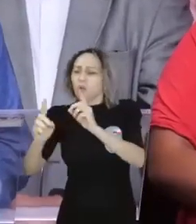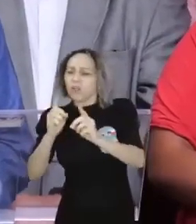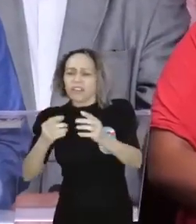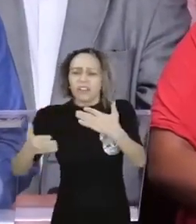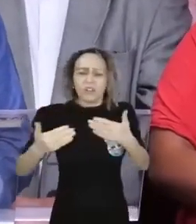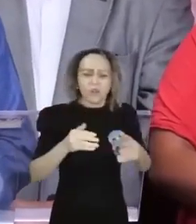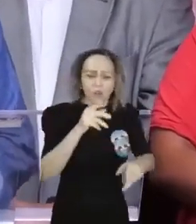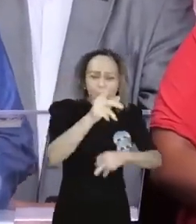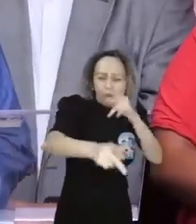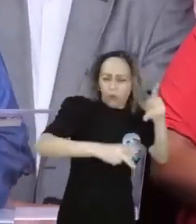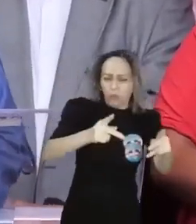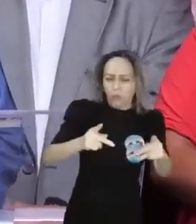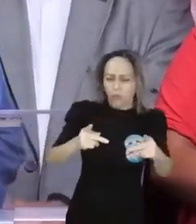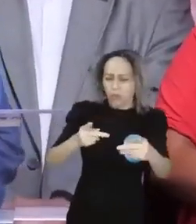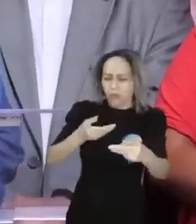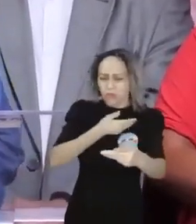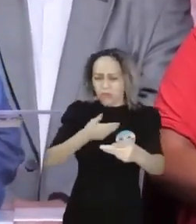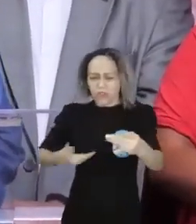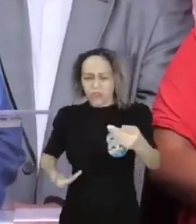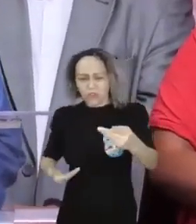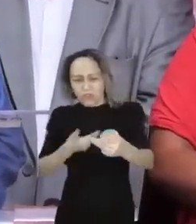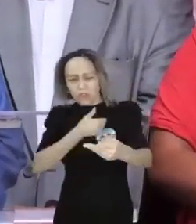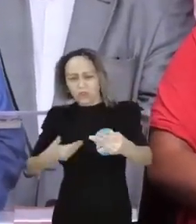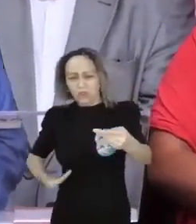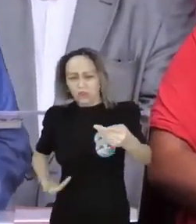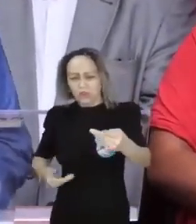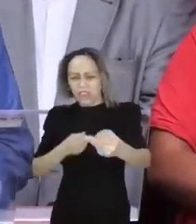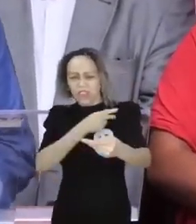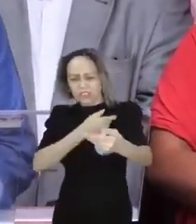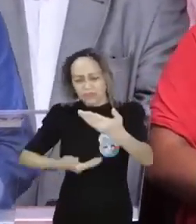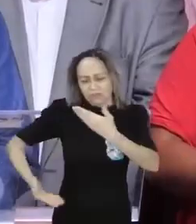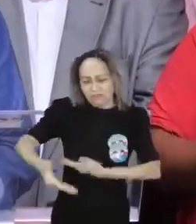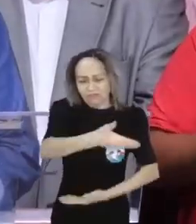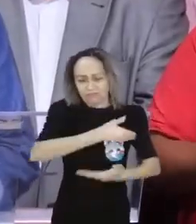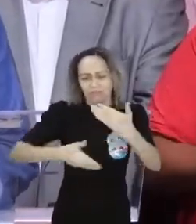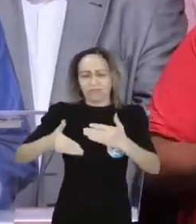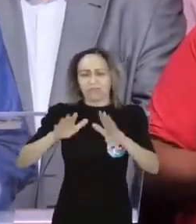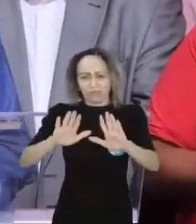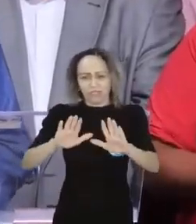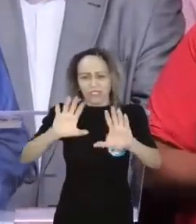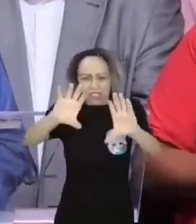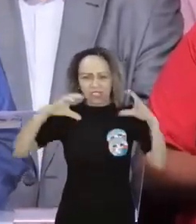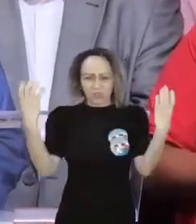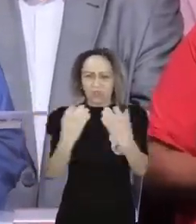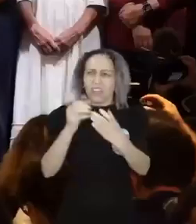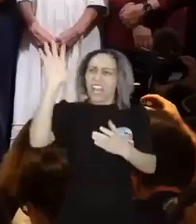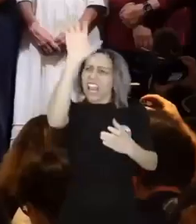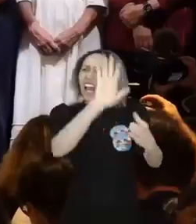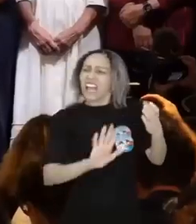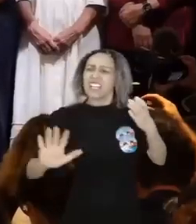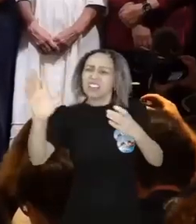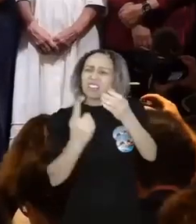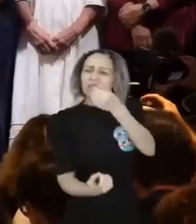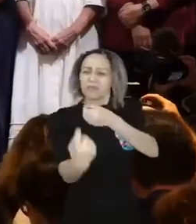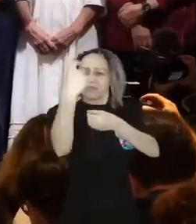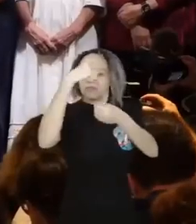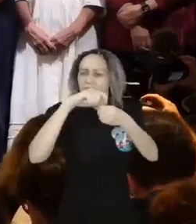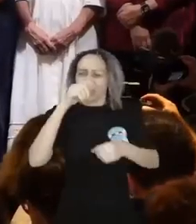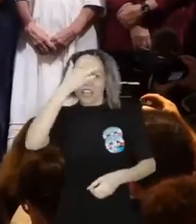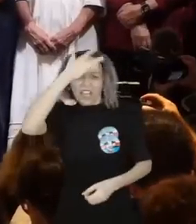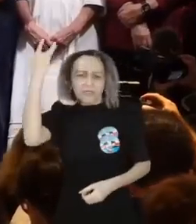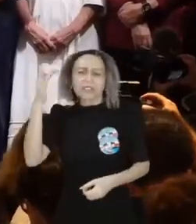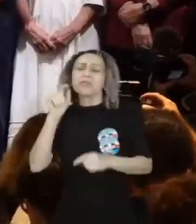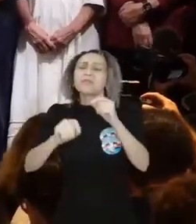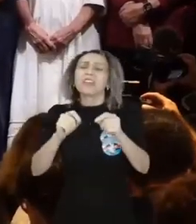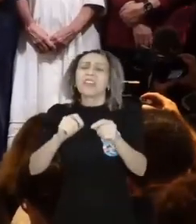governo. Por isso, vamos trazer de volta as conferências nacionais para que os interessados elejam suas prioridades